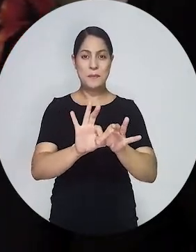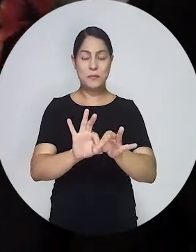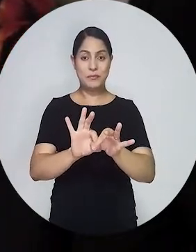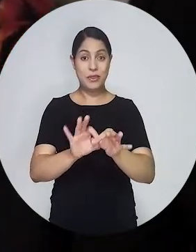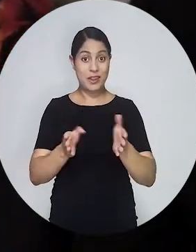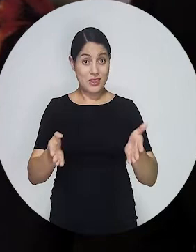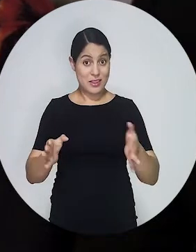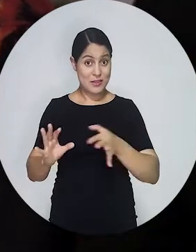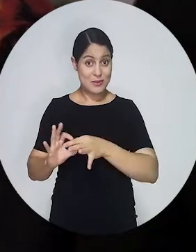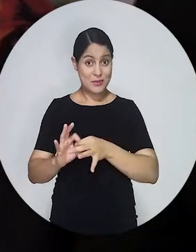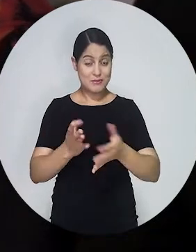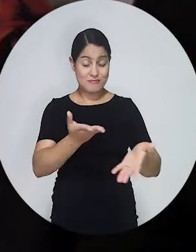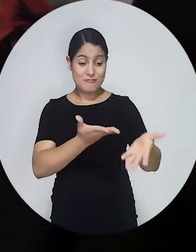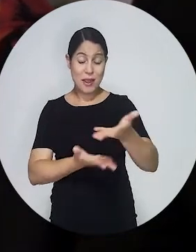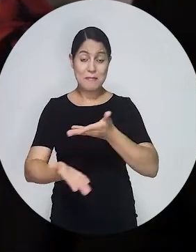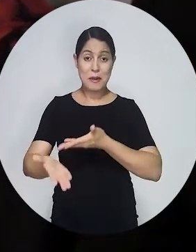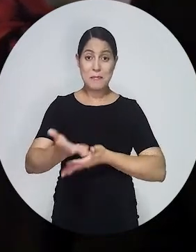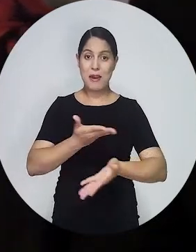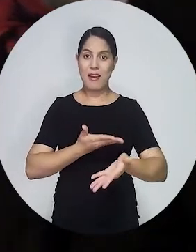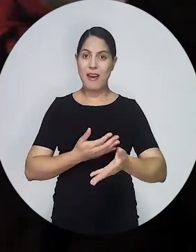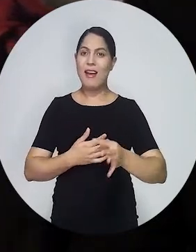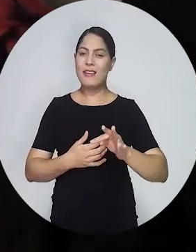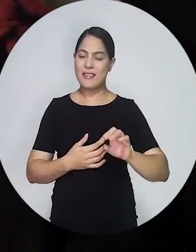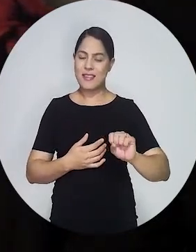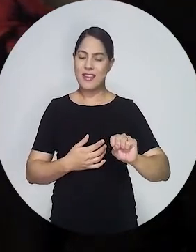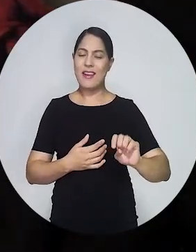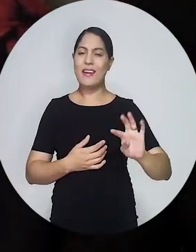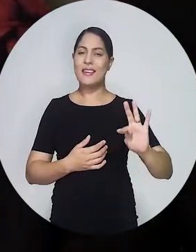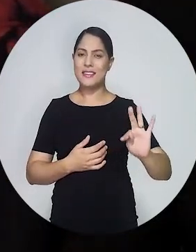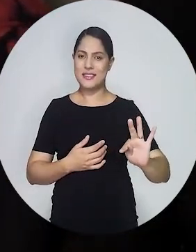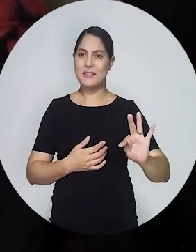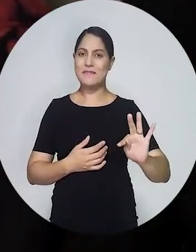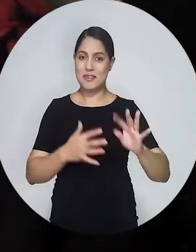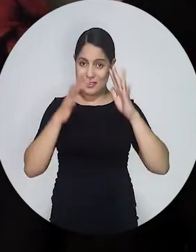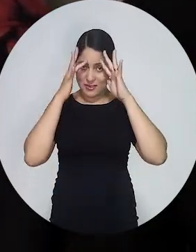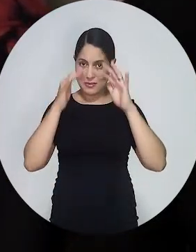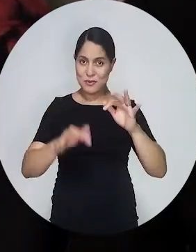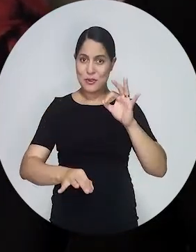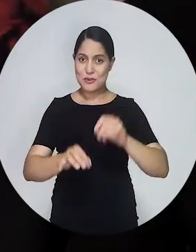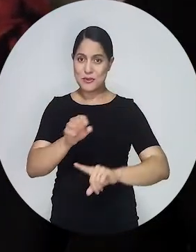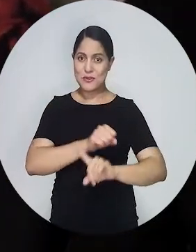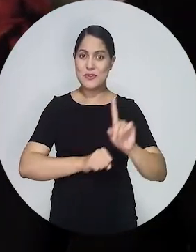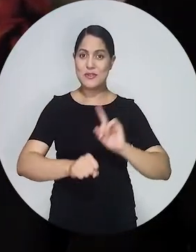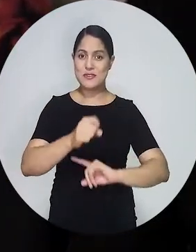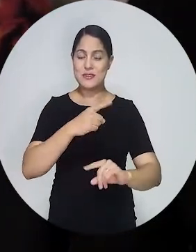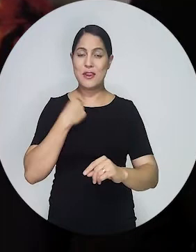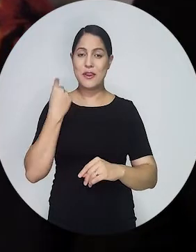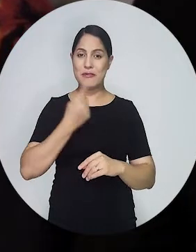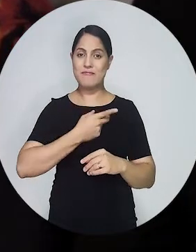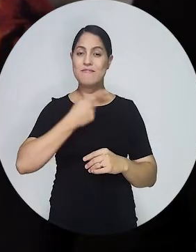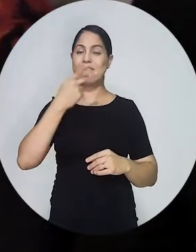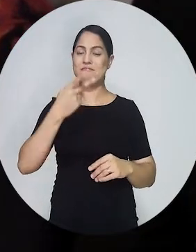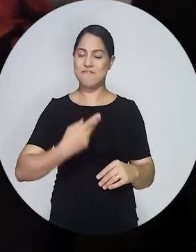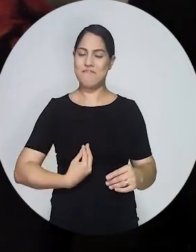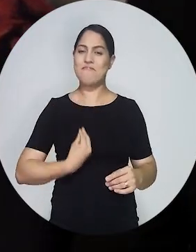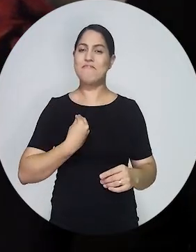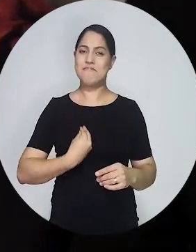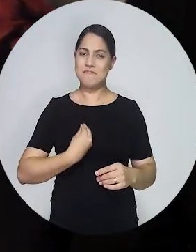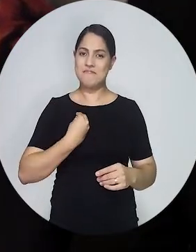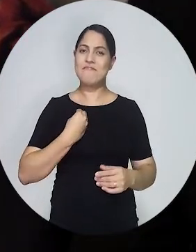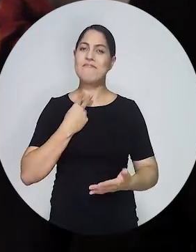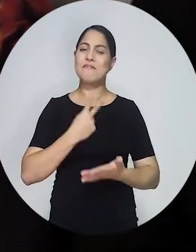unidos. Nesse espírito de colaboração mútua, o TST, o Tribunal da Justiça